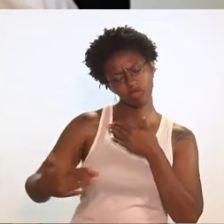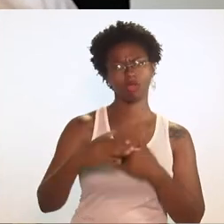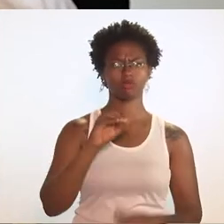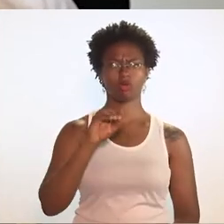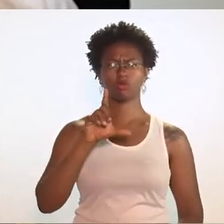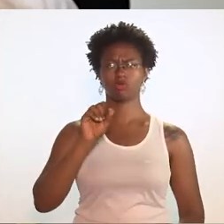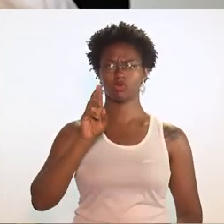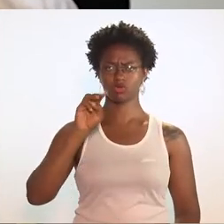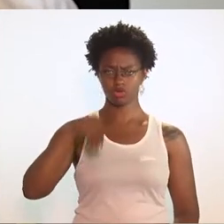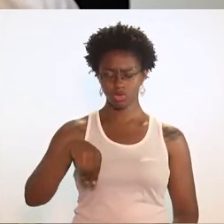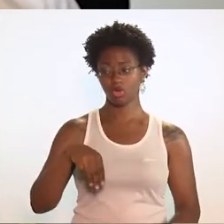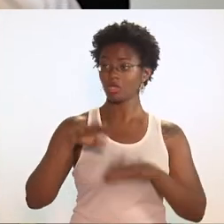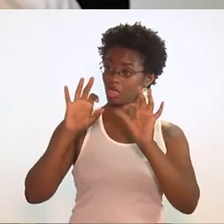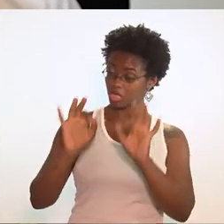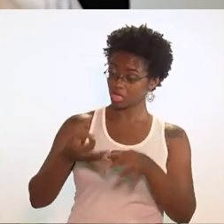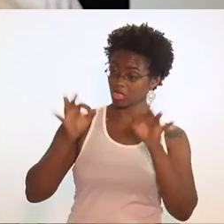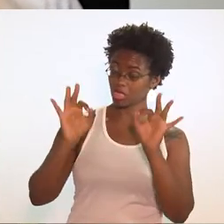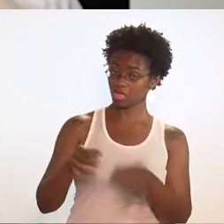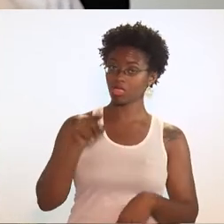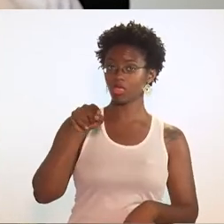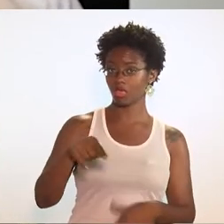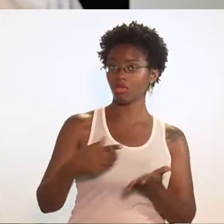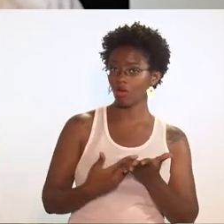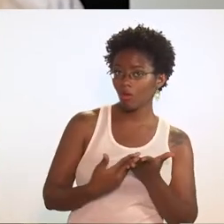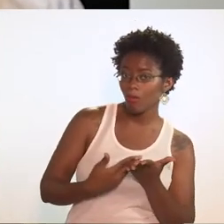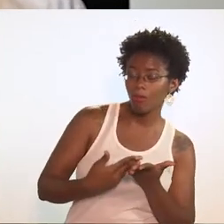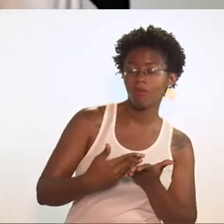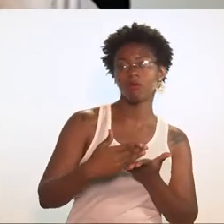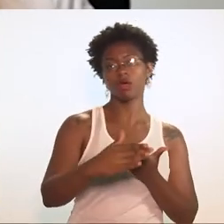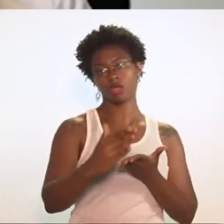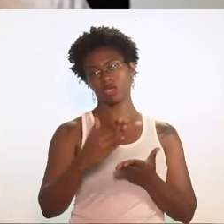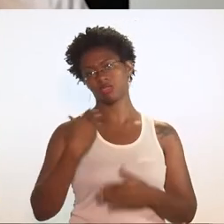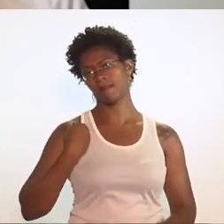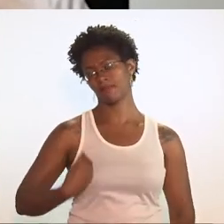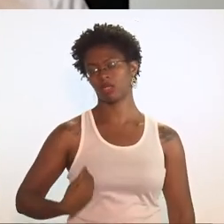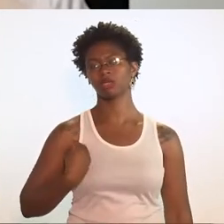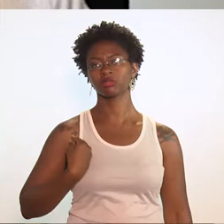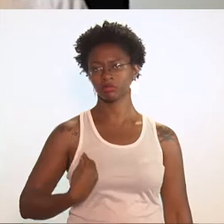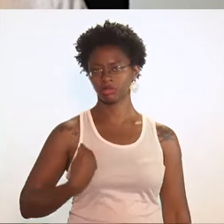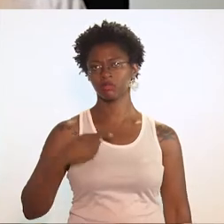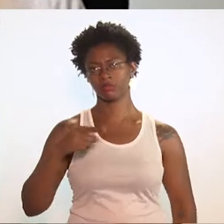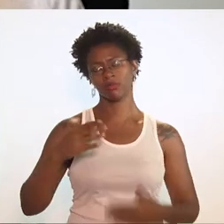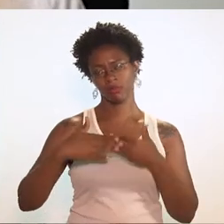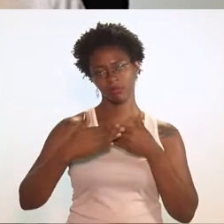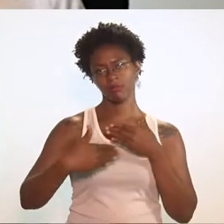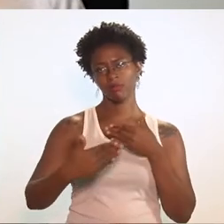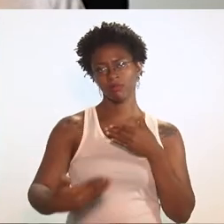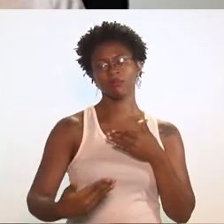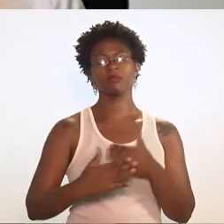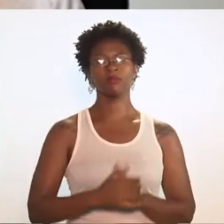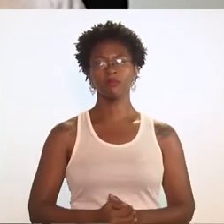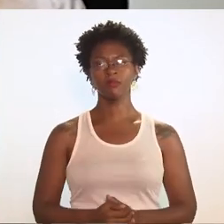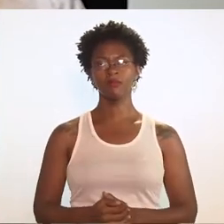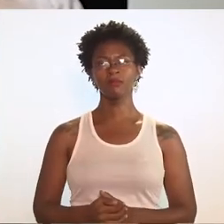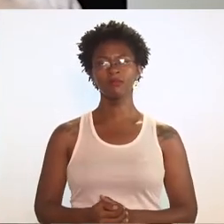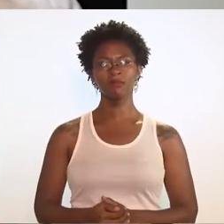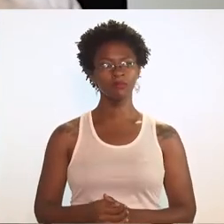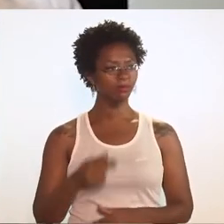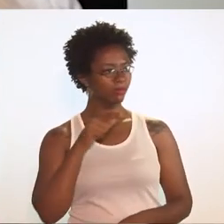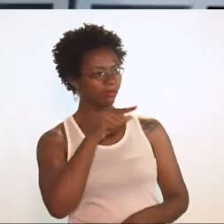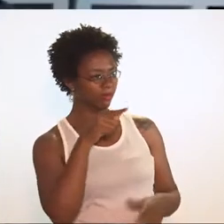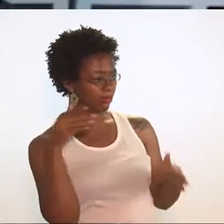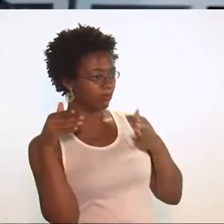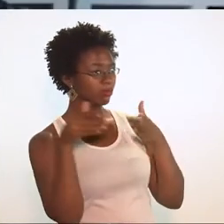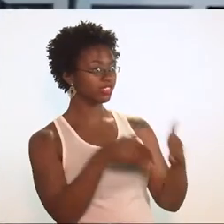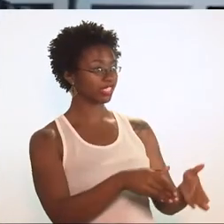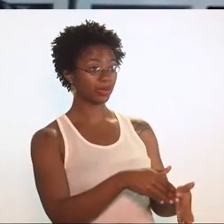desse processo do Olodum, e foi exatamente aí que eu começo a fazer parte desse processo Olodum.